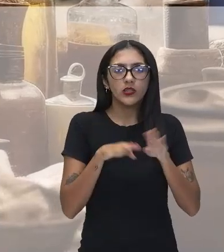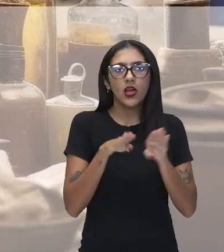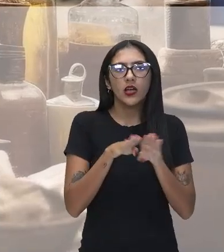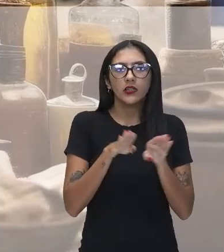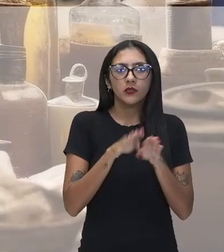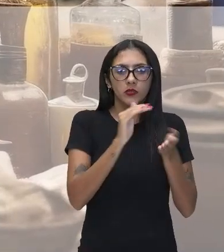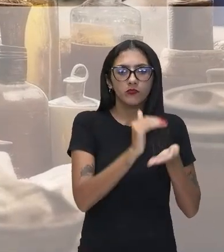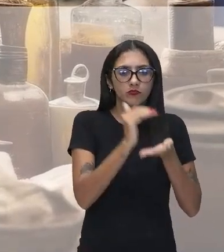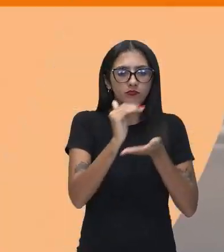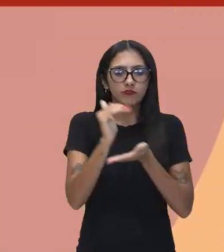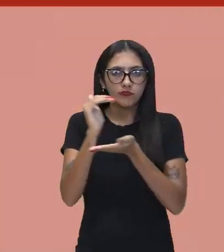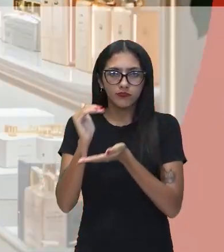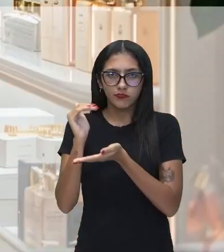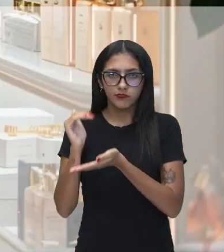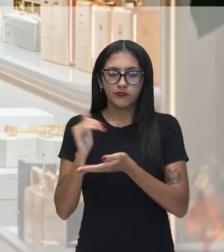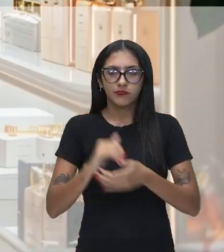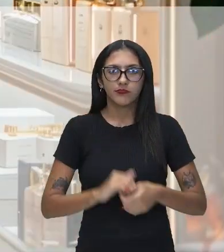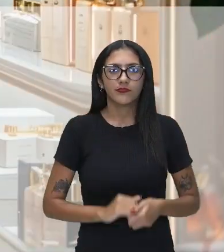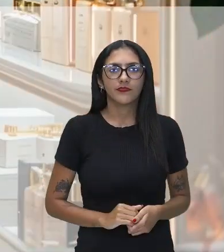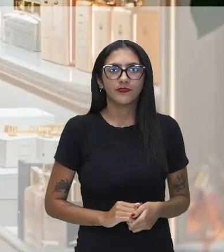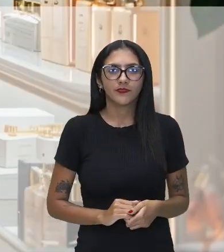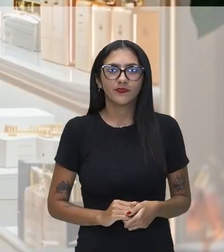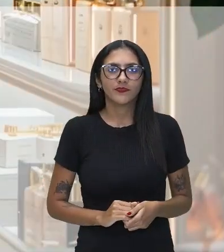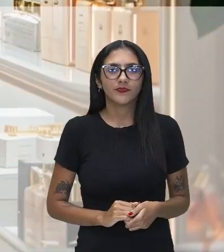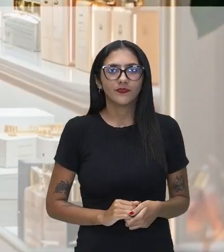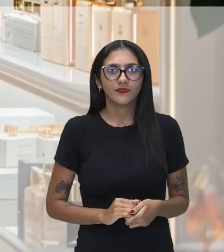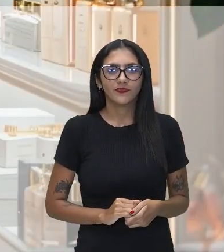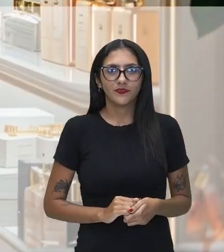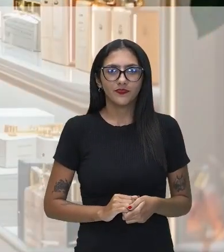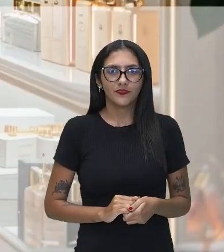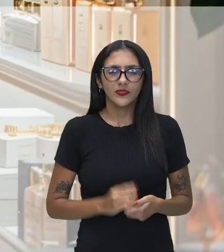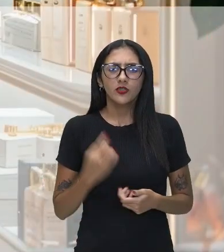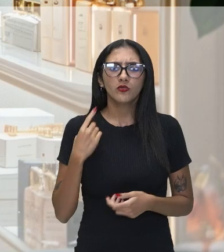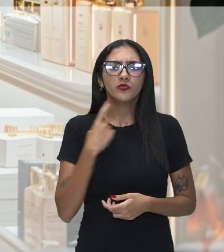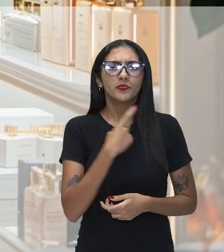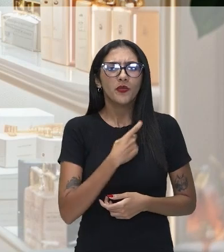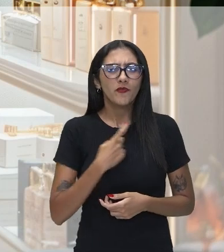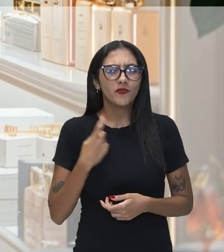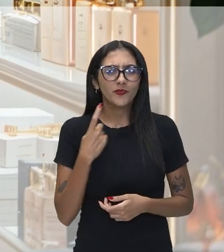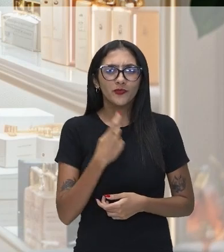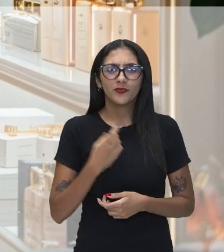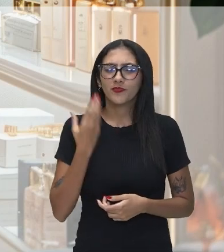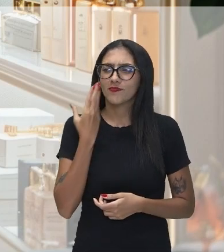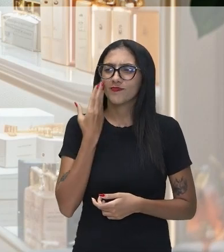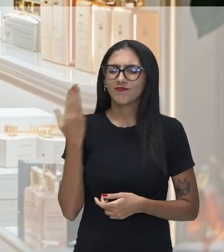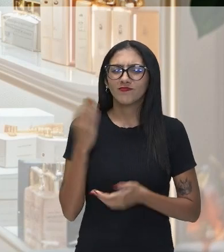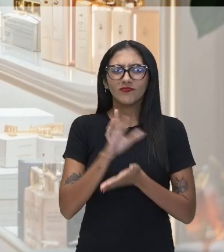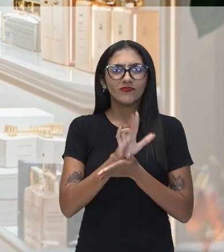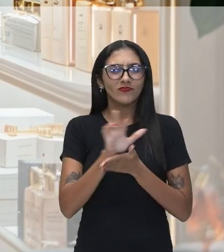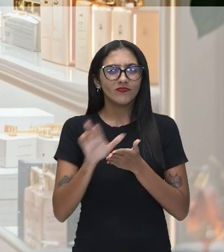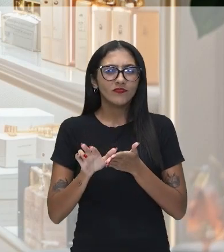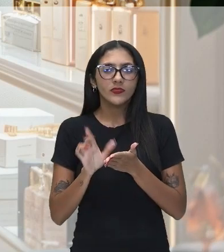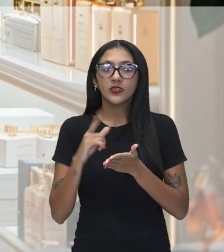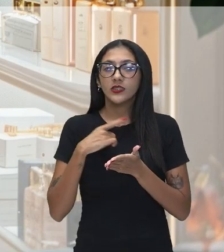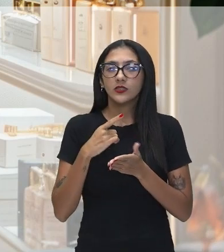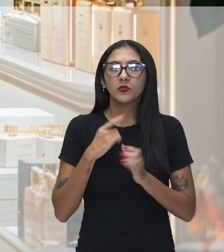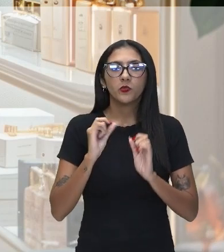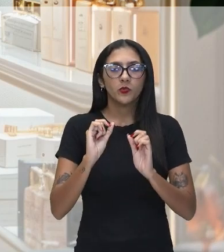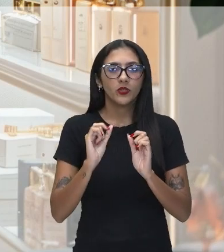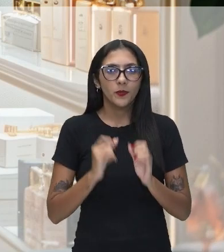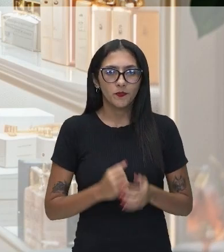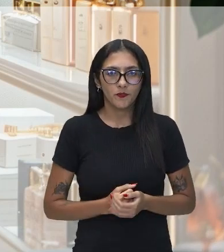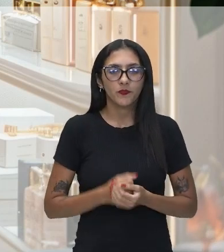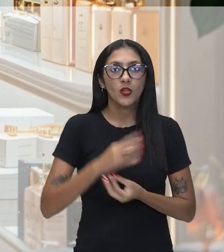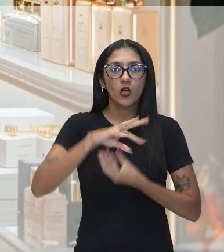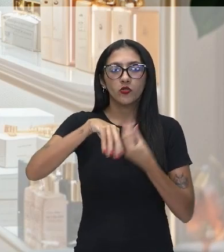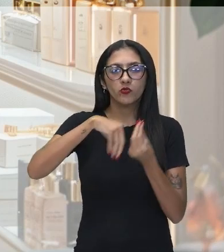dos perfumes. Os perfumes aqui que vocês estão vendo são soluções que